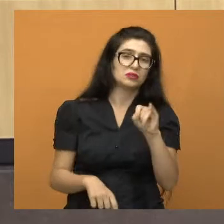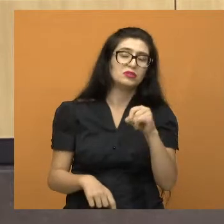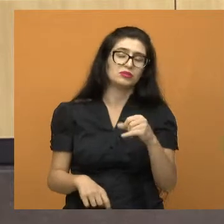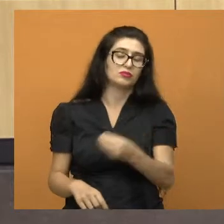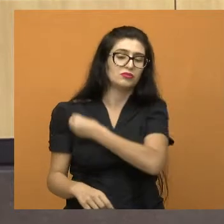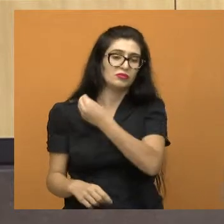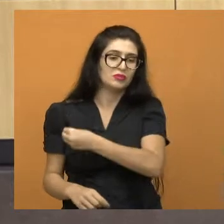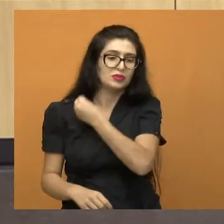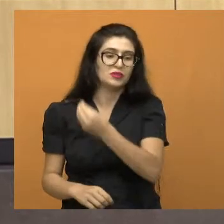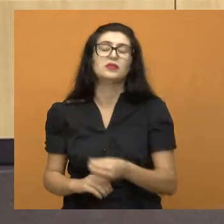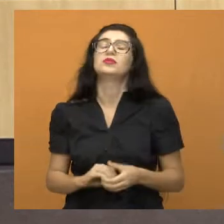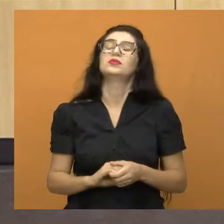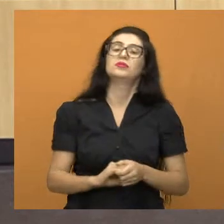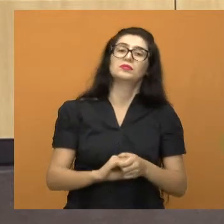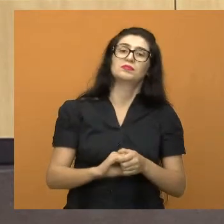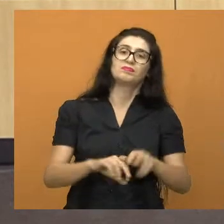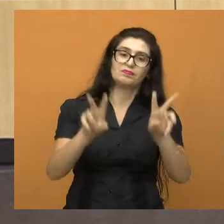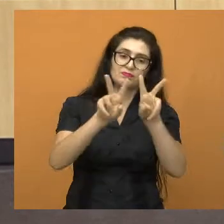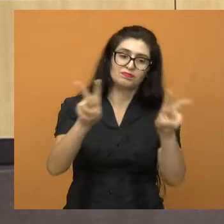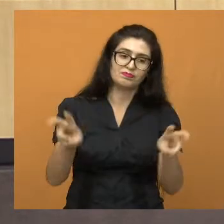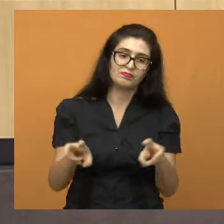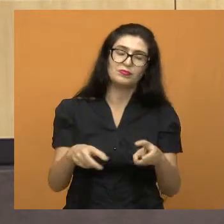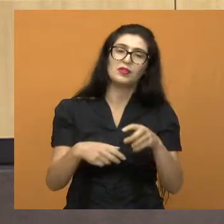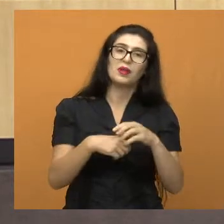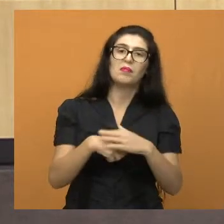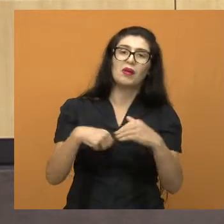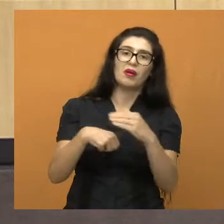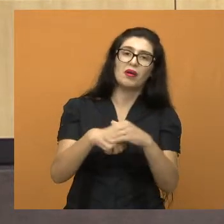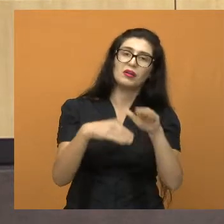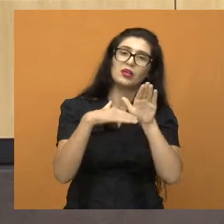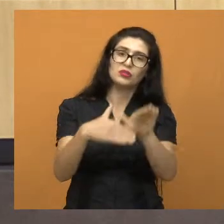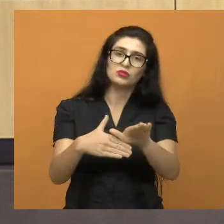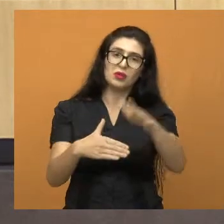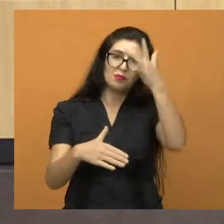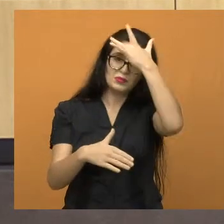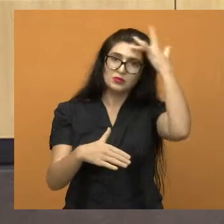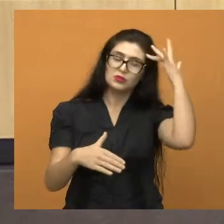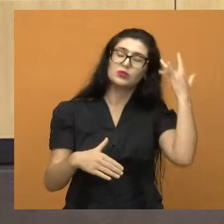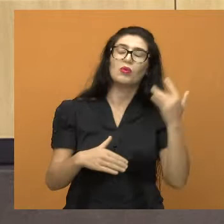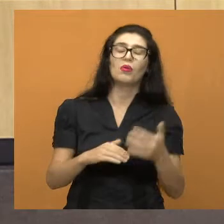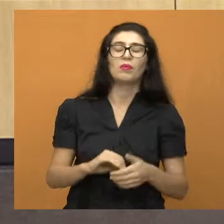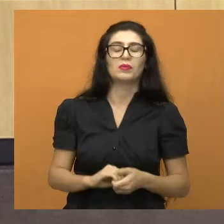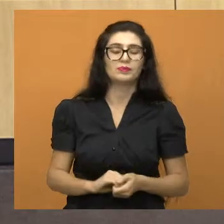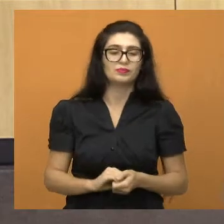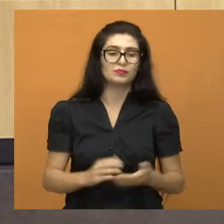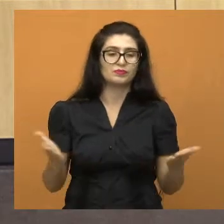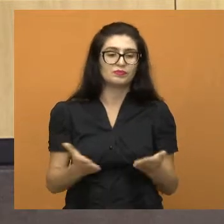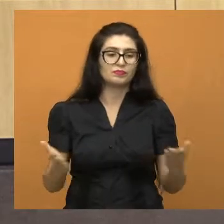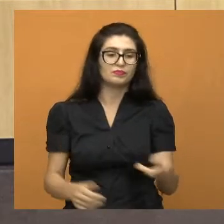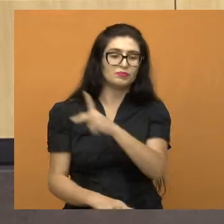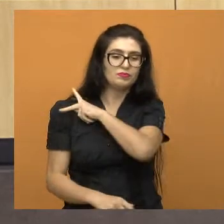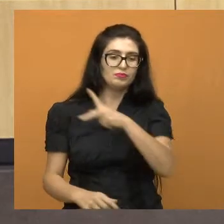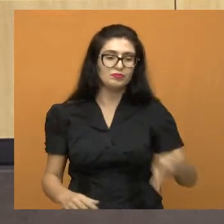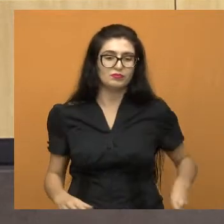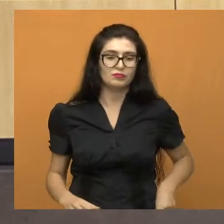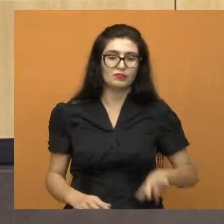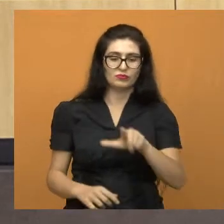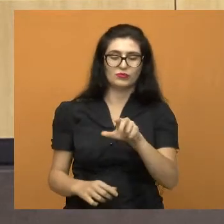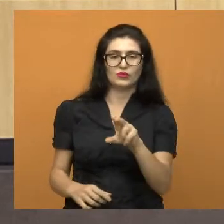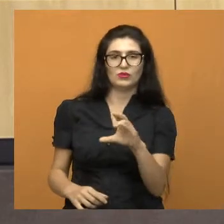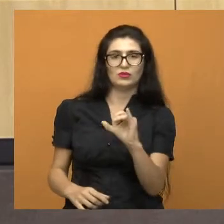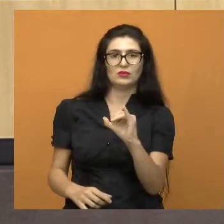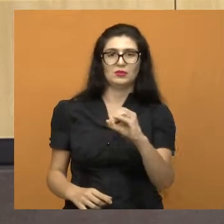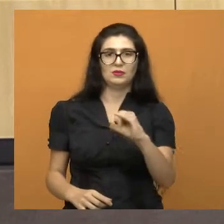da Fraternidade. Com a palavra agora, a excelentíssima vereadora Lucimar Ponciano, que fará a abertura desta